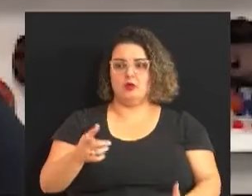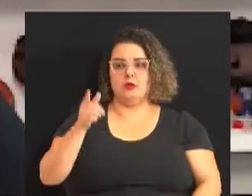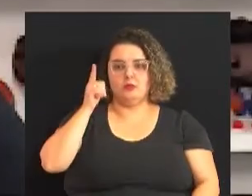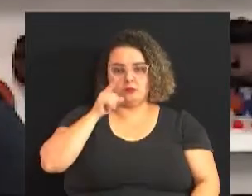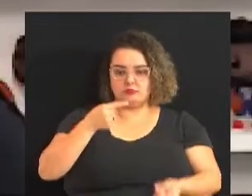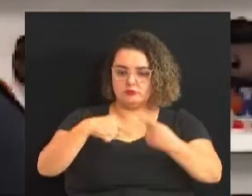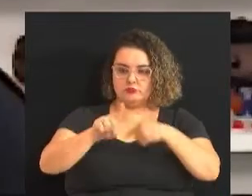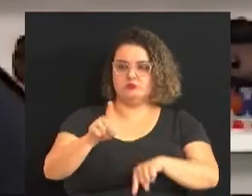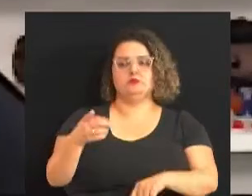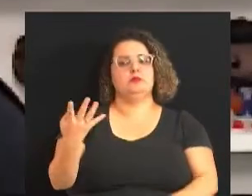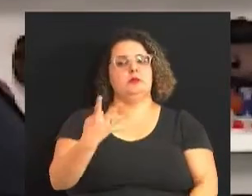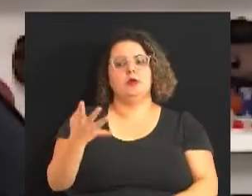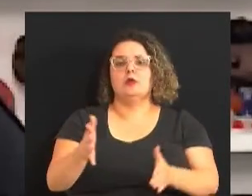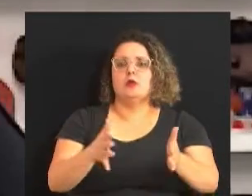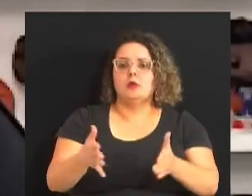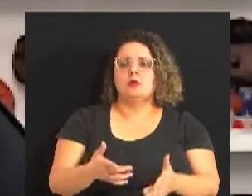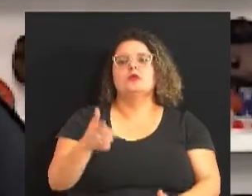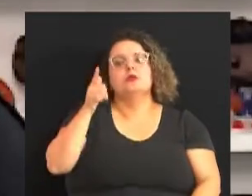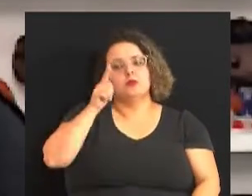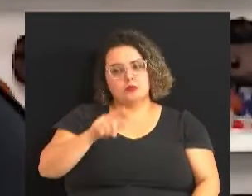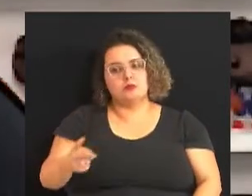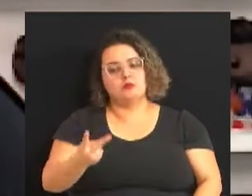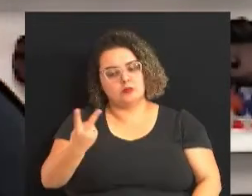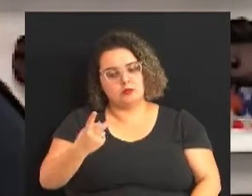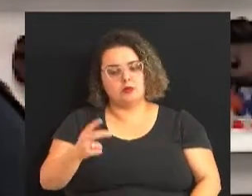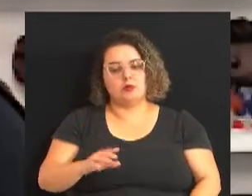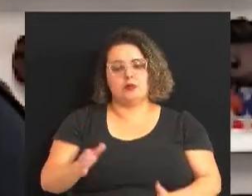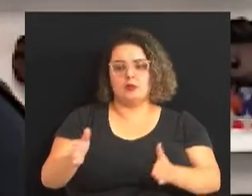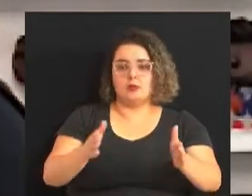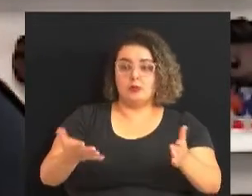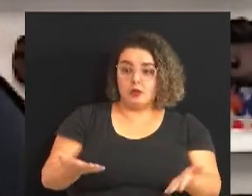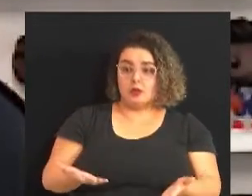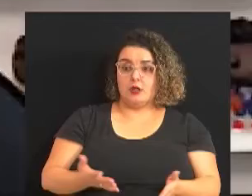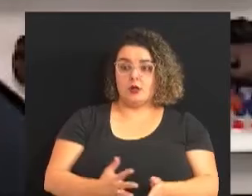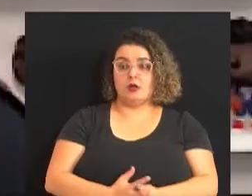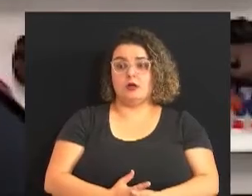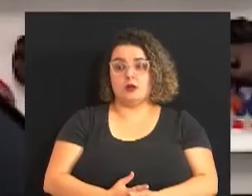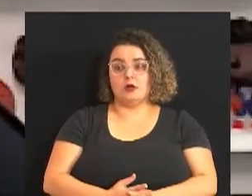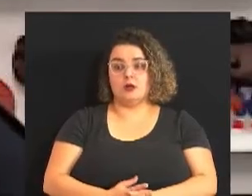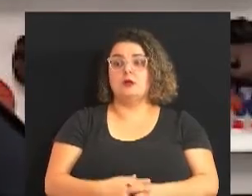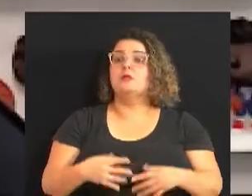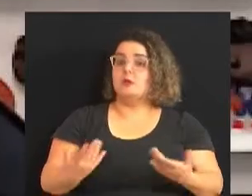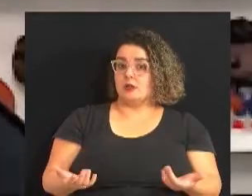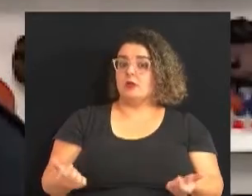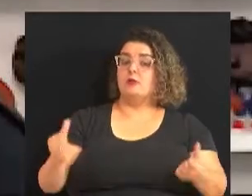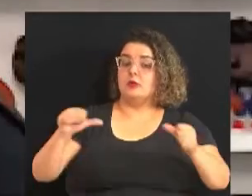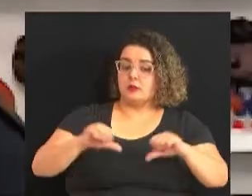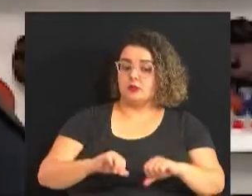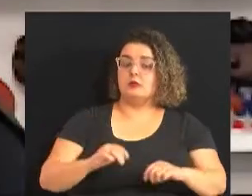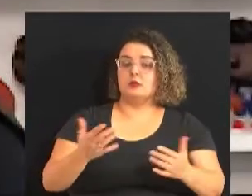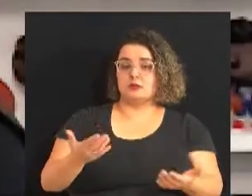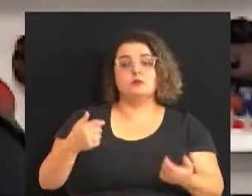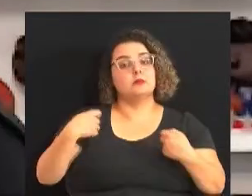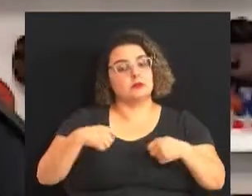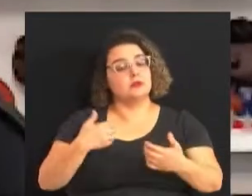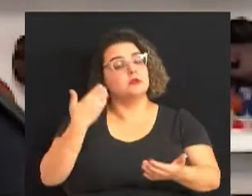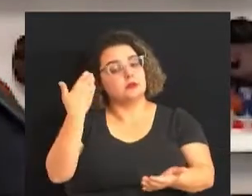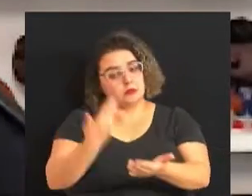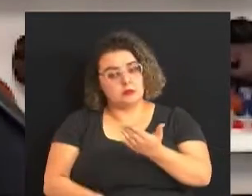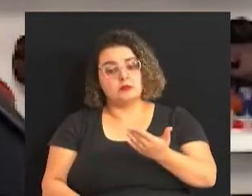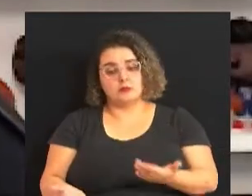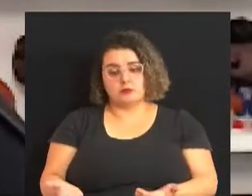no quarto período, conseguiu levar o jogo para uma segunda prorrogação. Mas é uma derrota que você tem que aprender. Você vai aprender muito